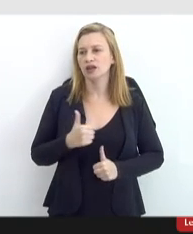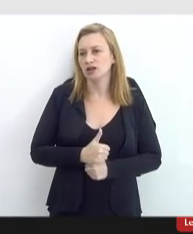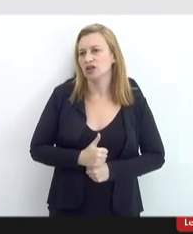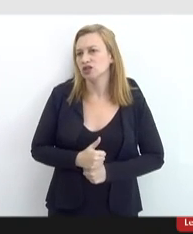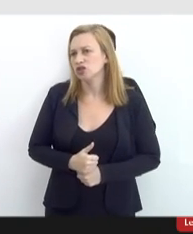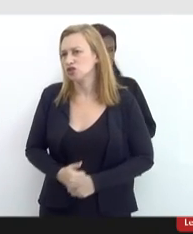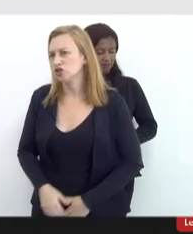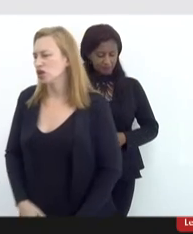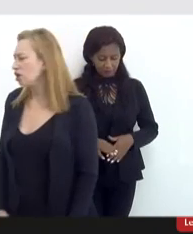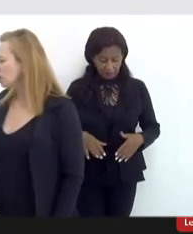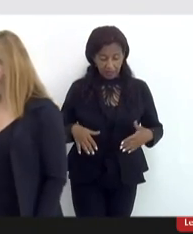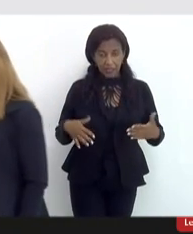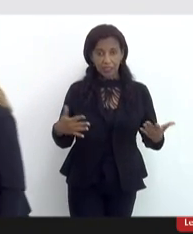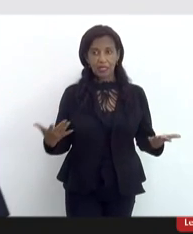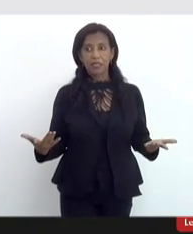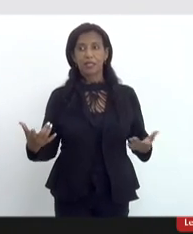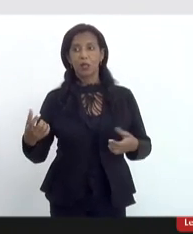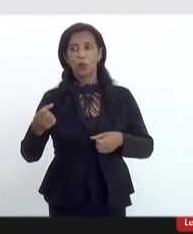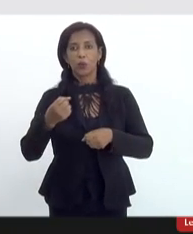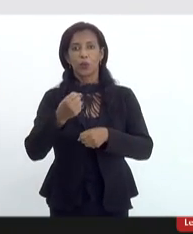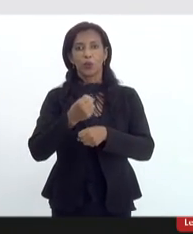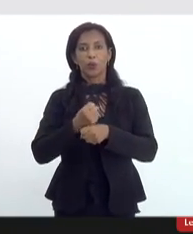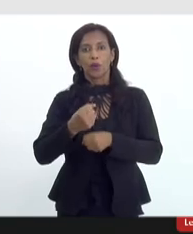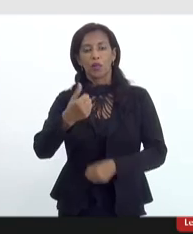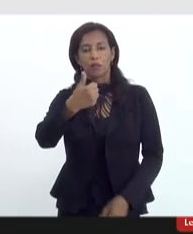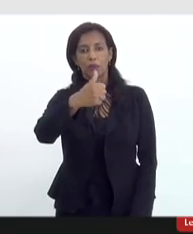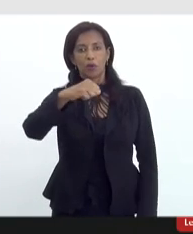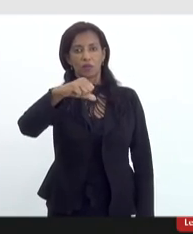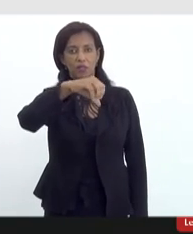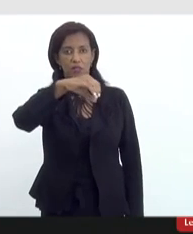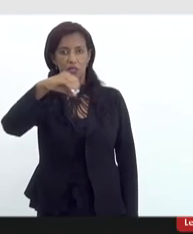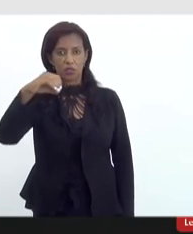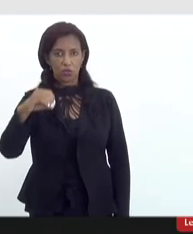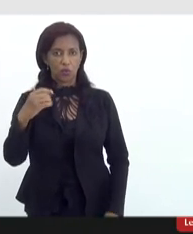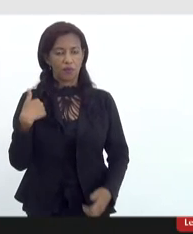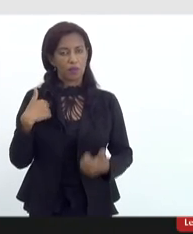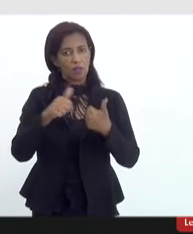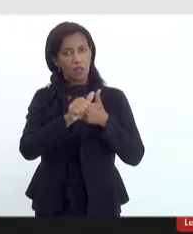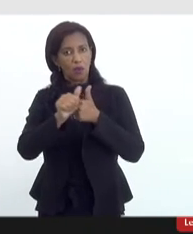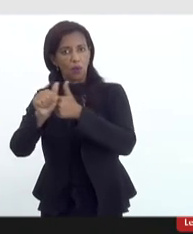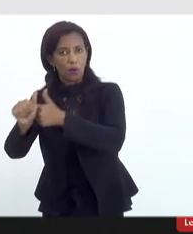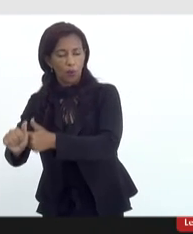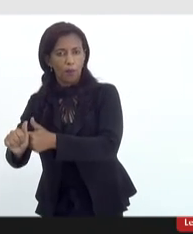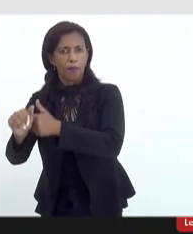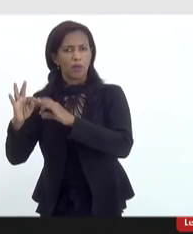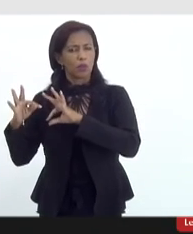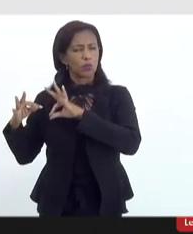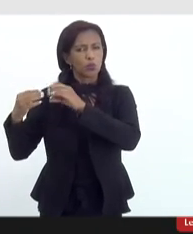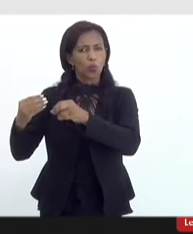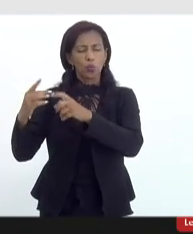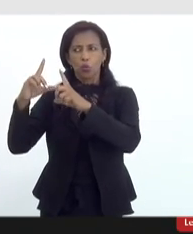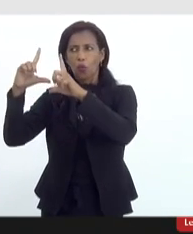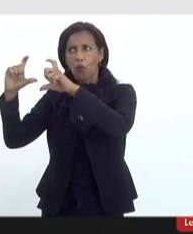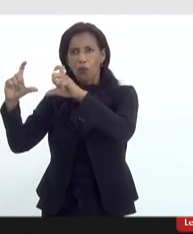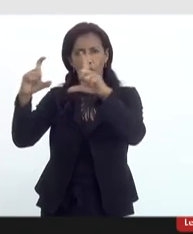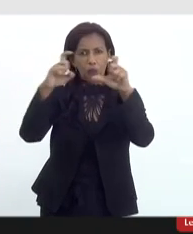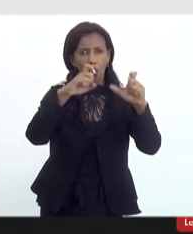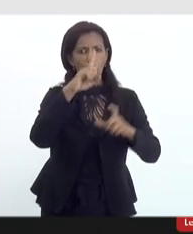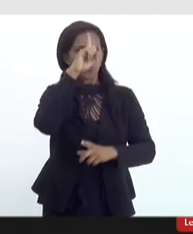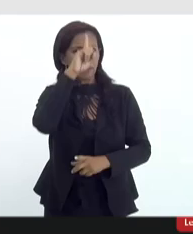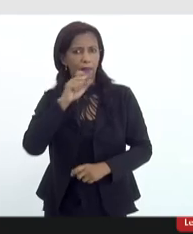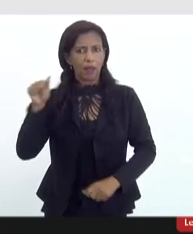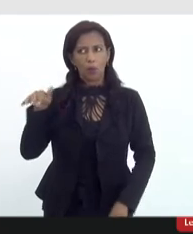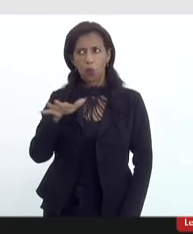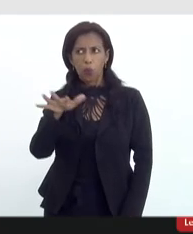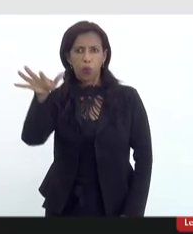90, quando eu comecei a fazer trabalho de campo, acompanhando na época o professor Marcos Alvito, a gente fez uma série de fotos, né, imagens na favela, e